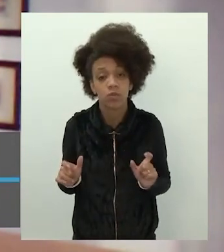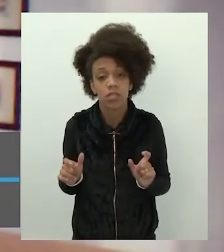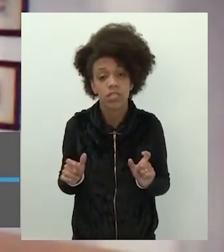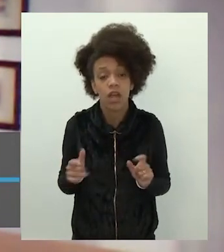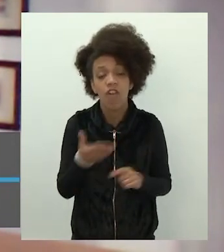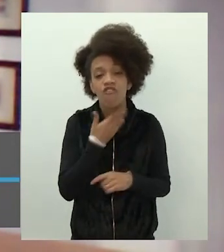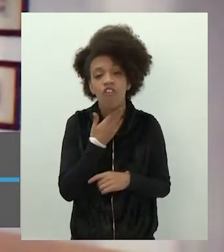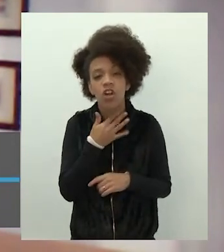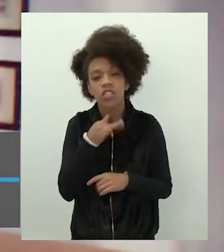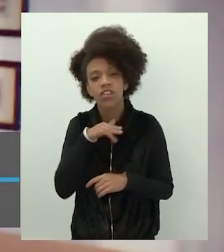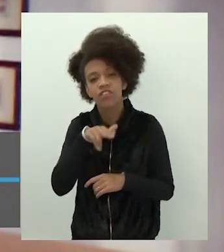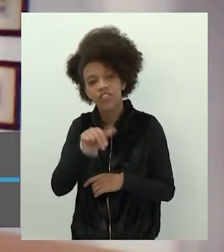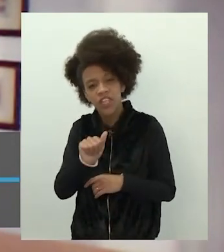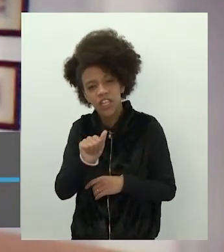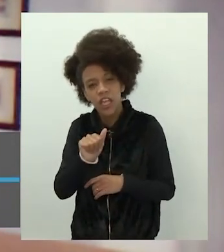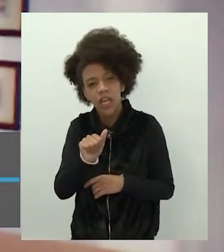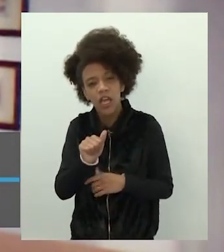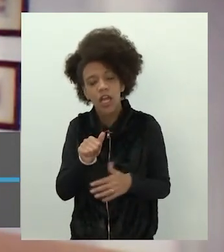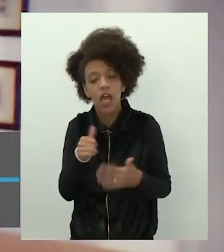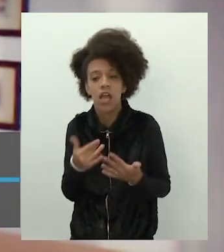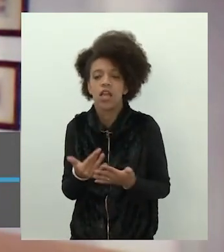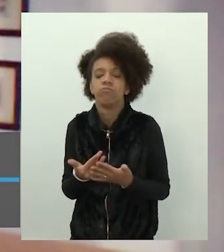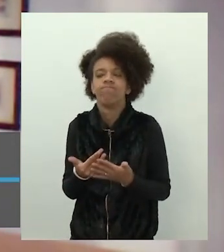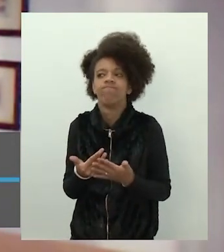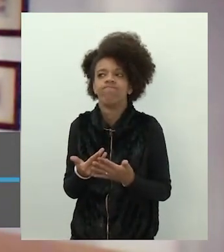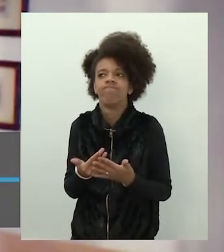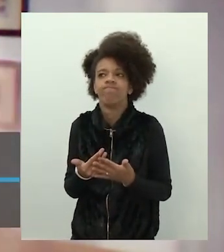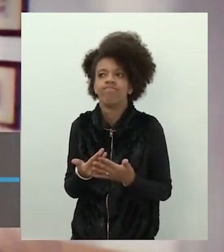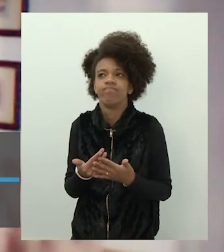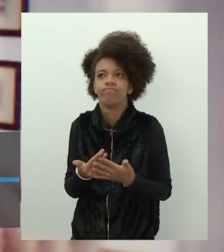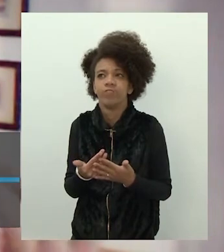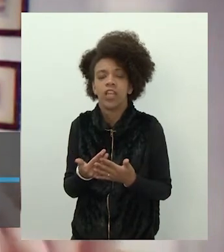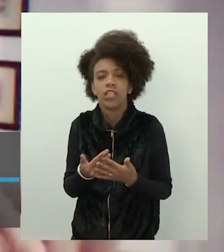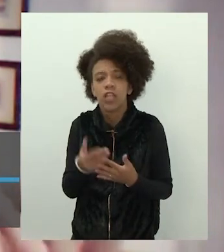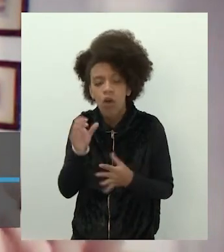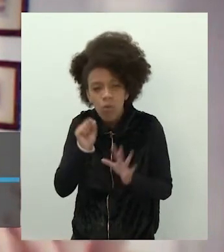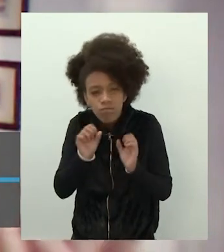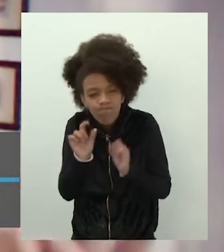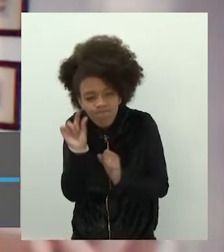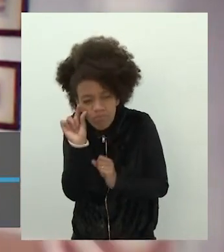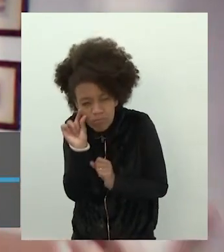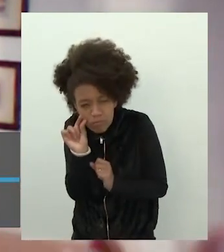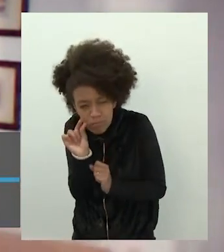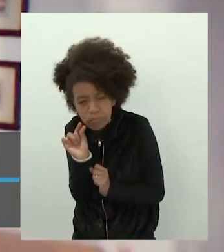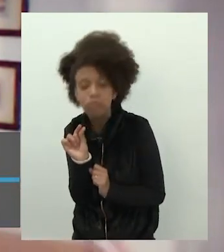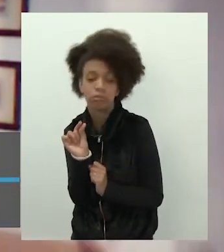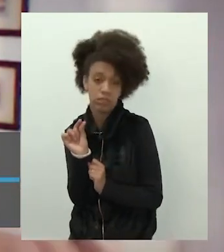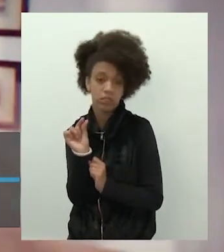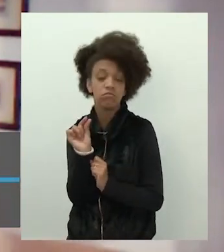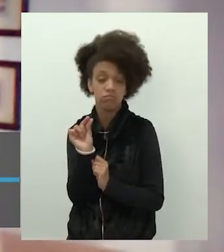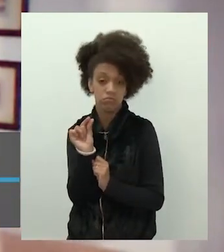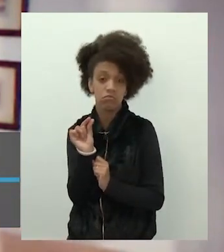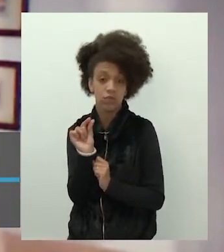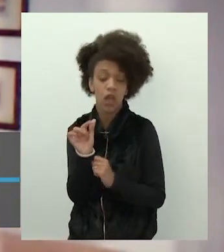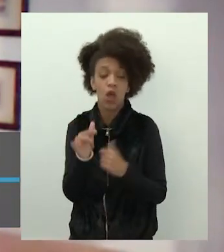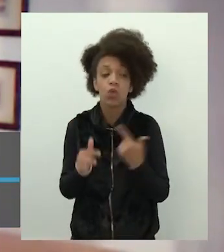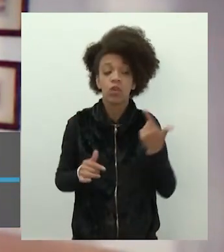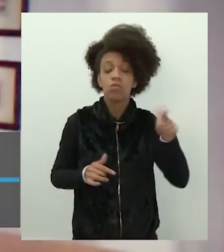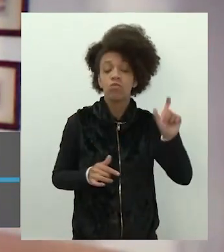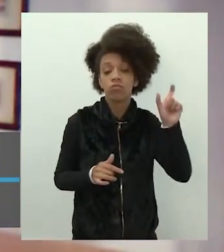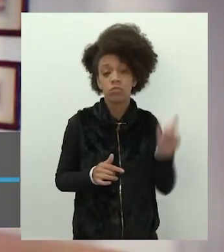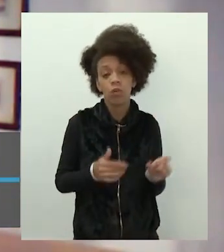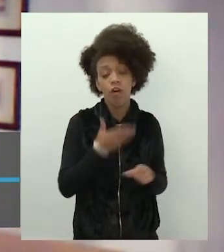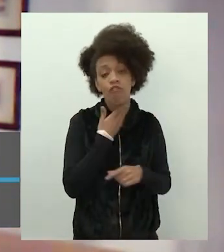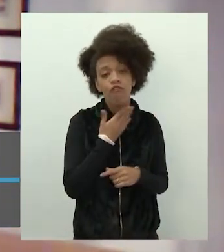muito fina, em geral, são escutadas com maior dificuldade do que aquelas que têm